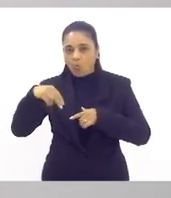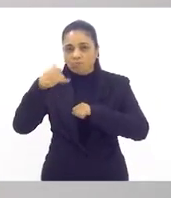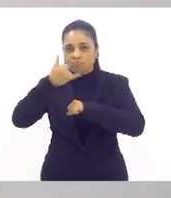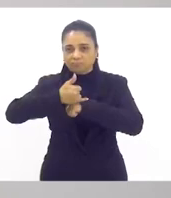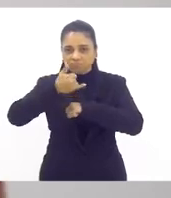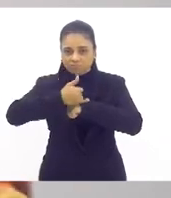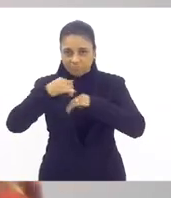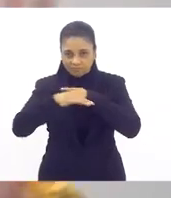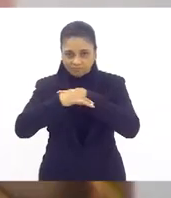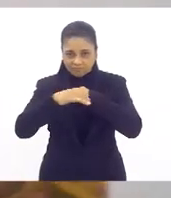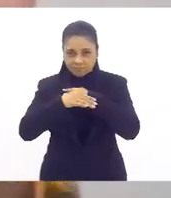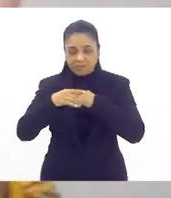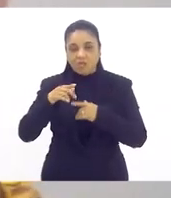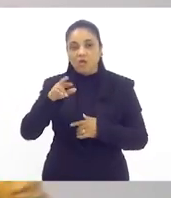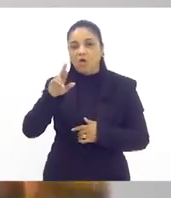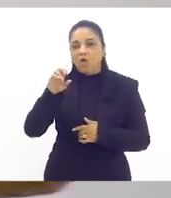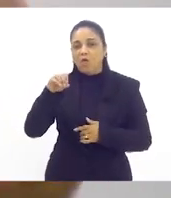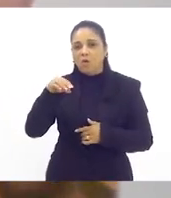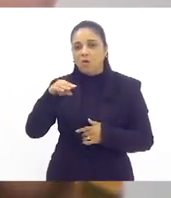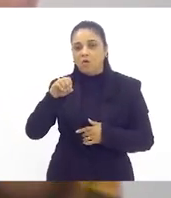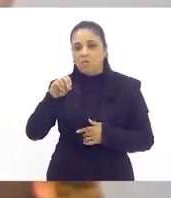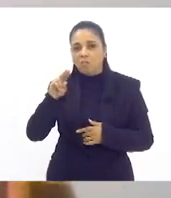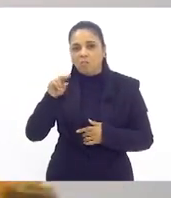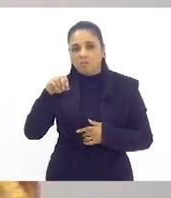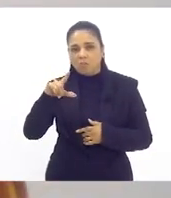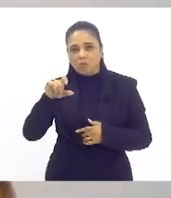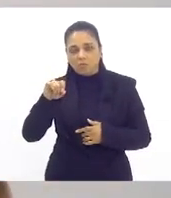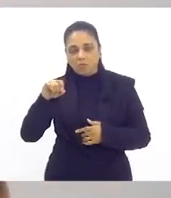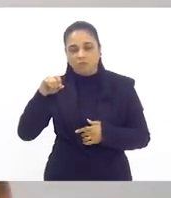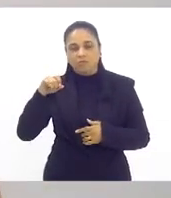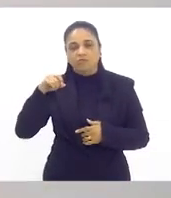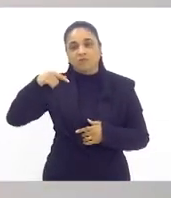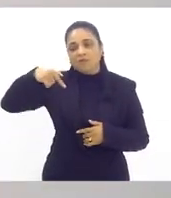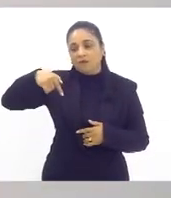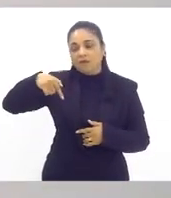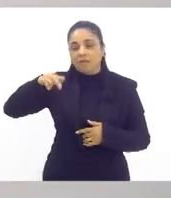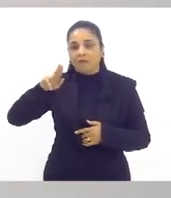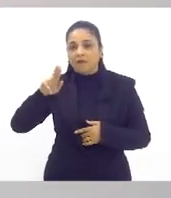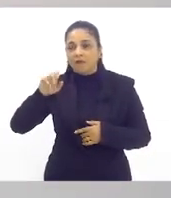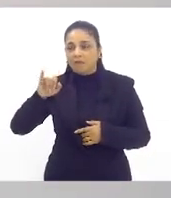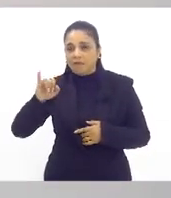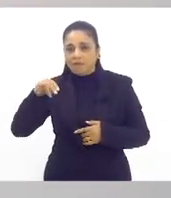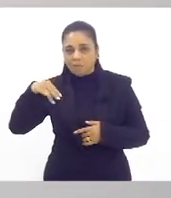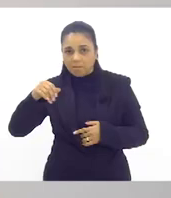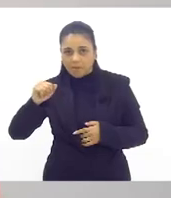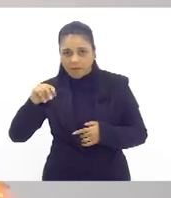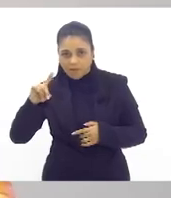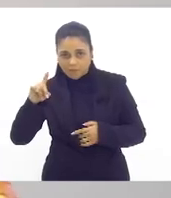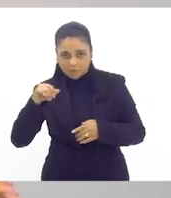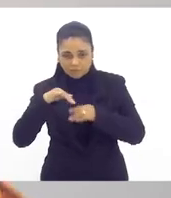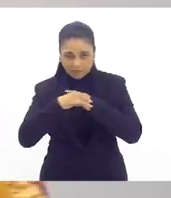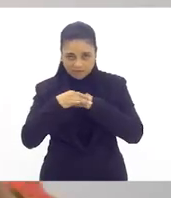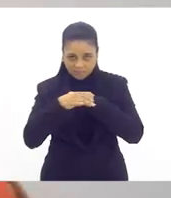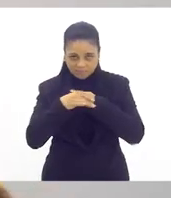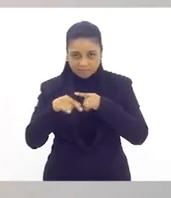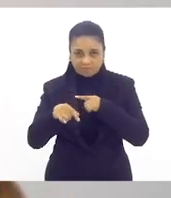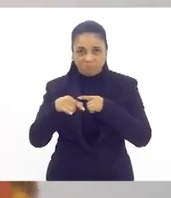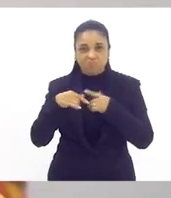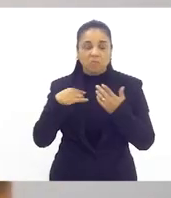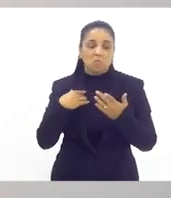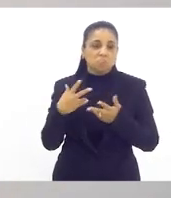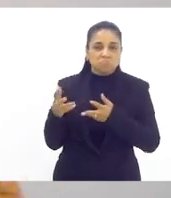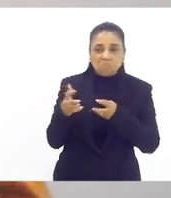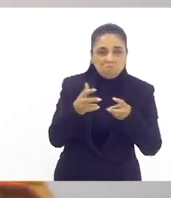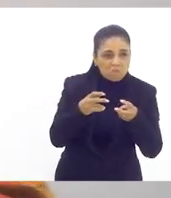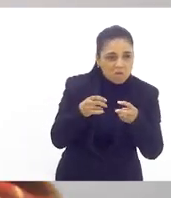Queimados não sei se tem mais algum outro que passou aqui desapercebido também é por